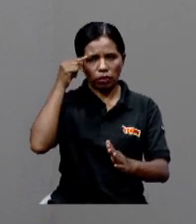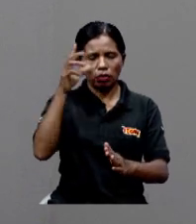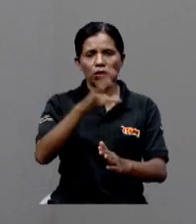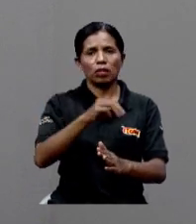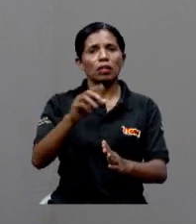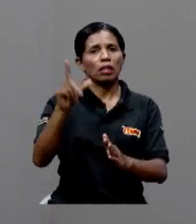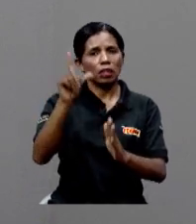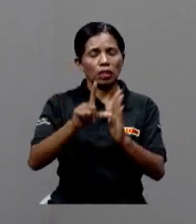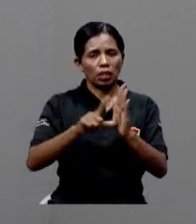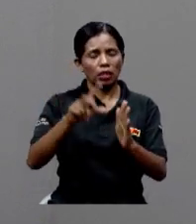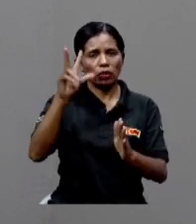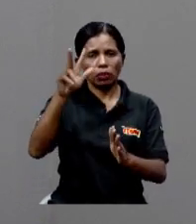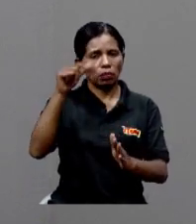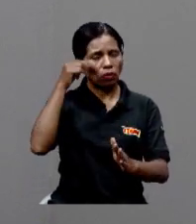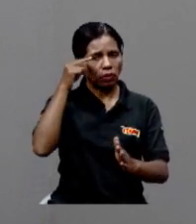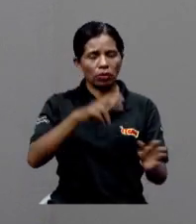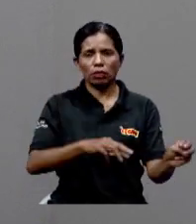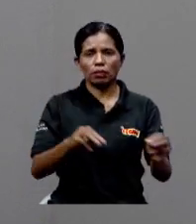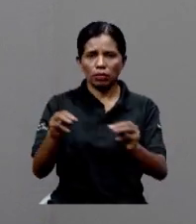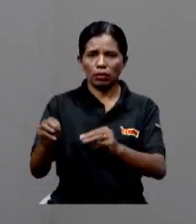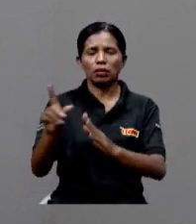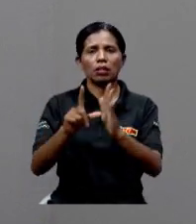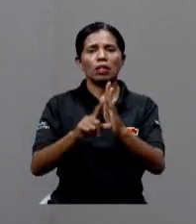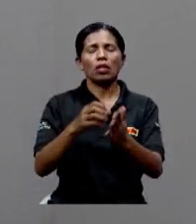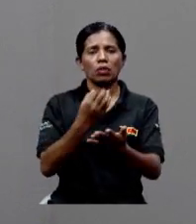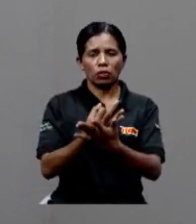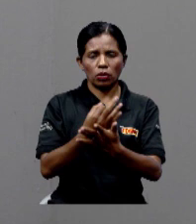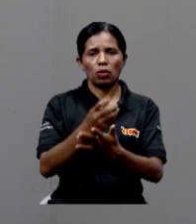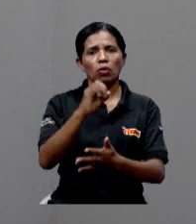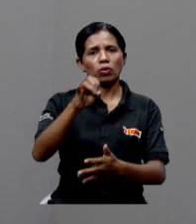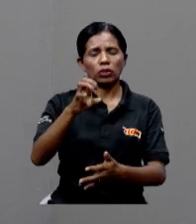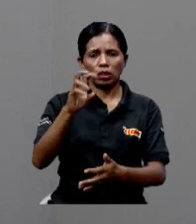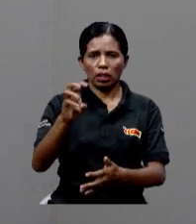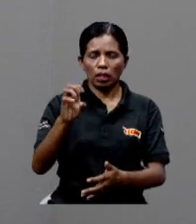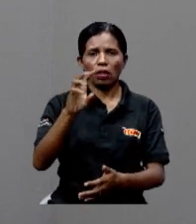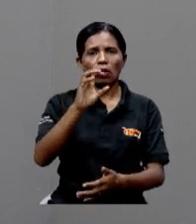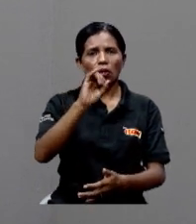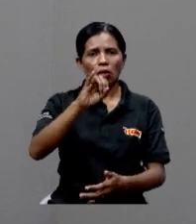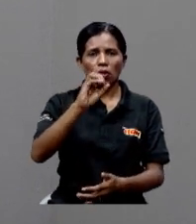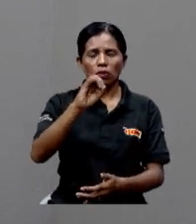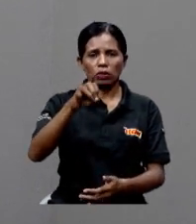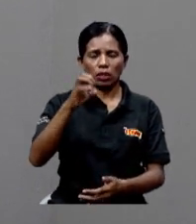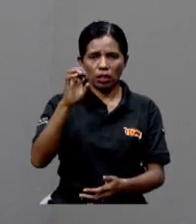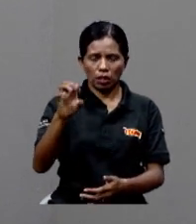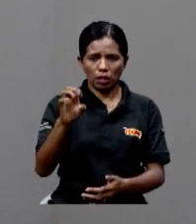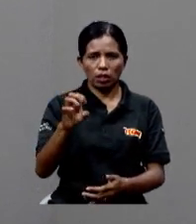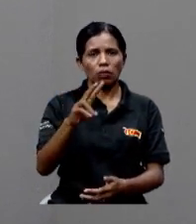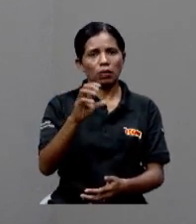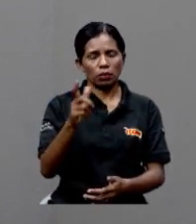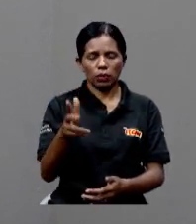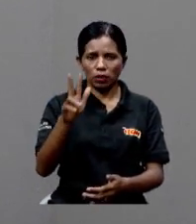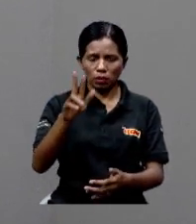pretende a tua alteração. E da maca lei Orçamento Geral do Estado 2023, né, bem agora Orçamento Retificativo, e